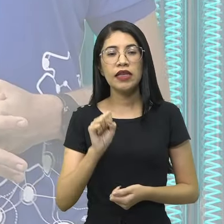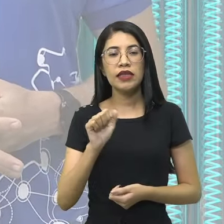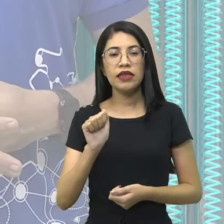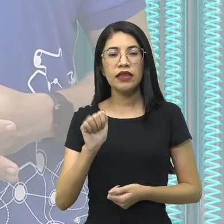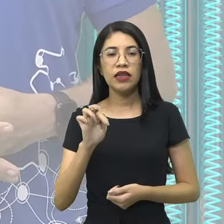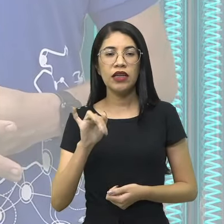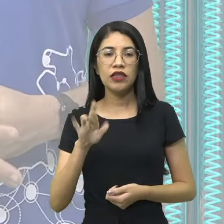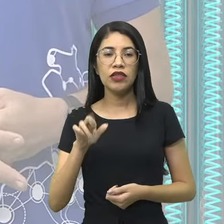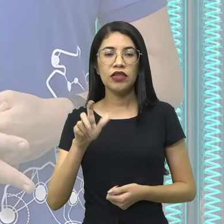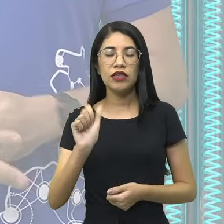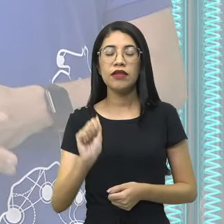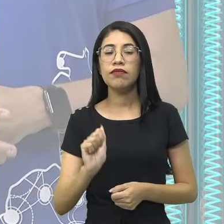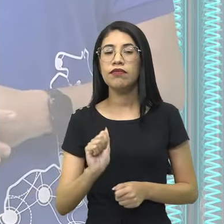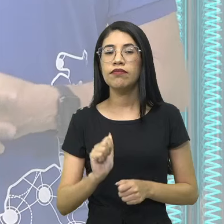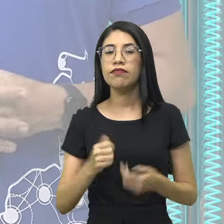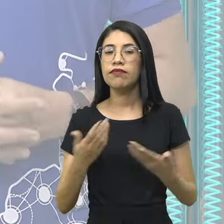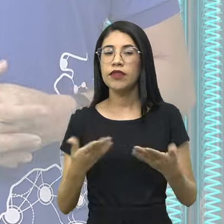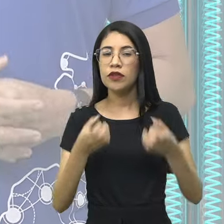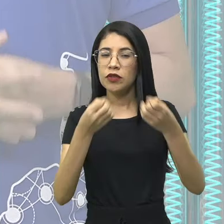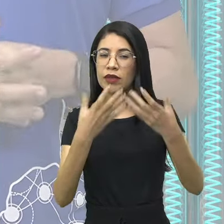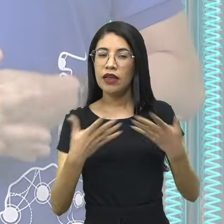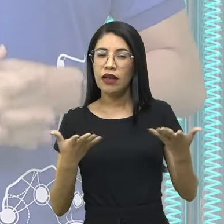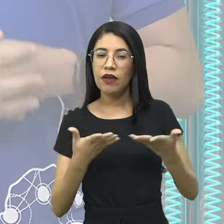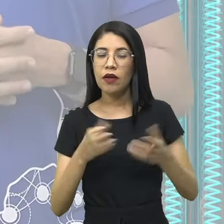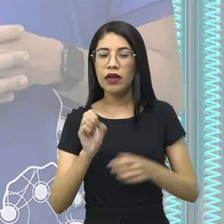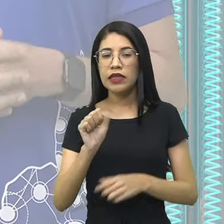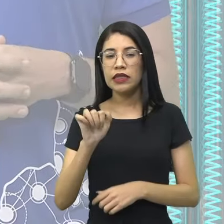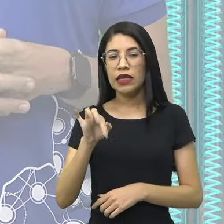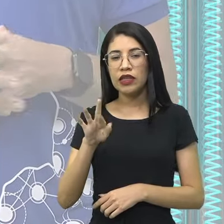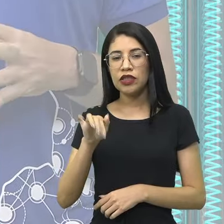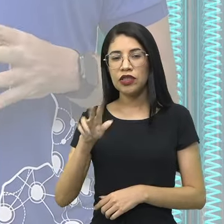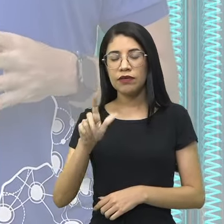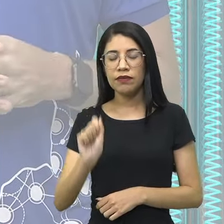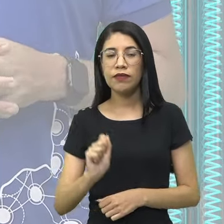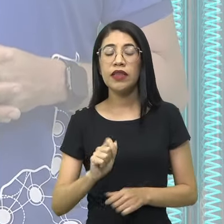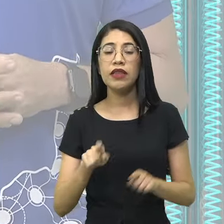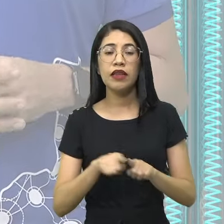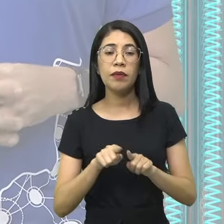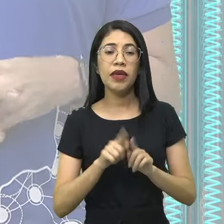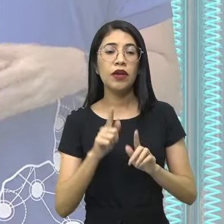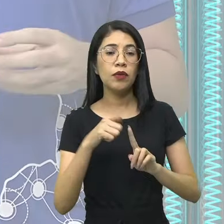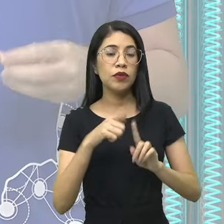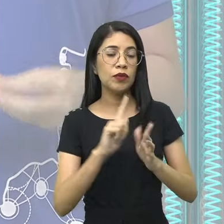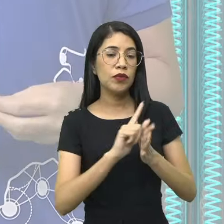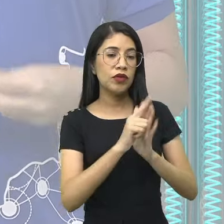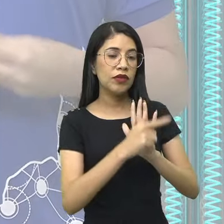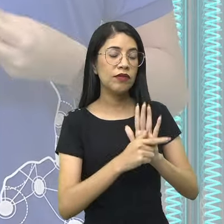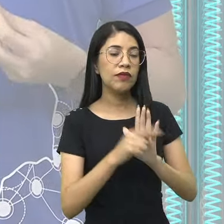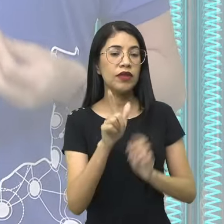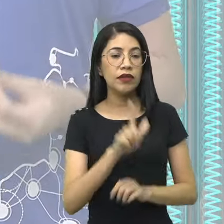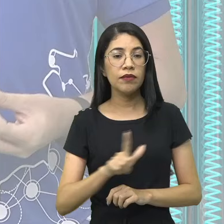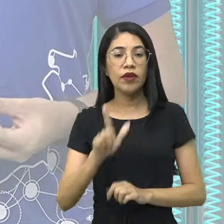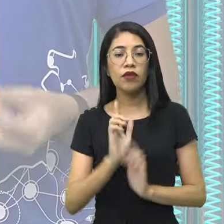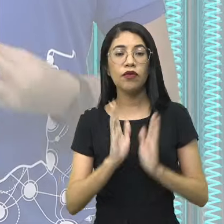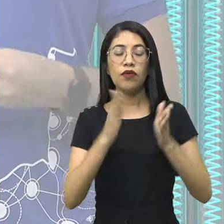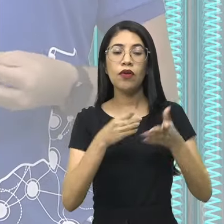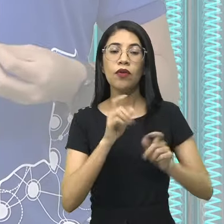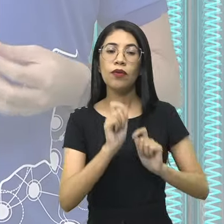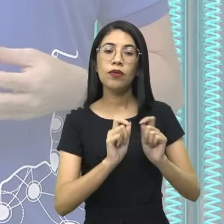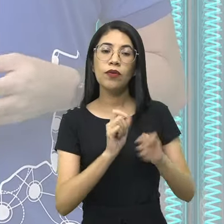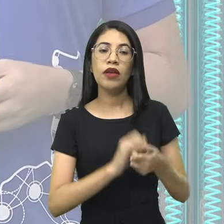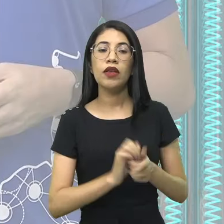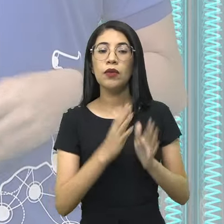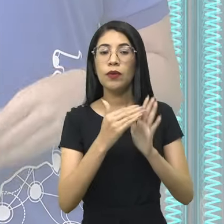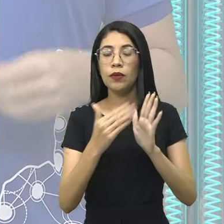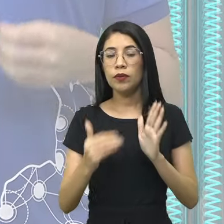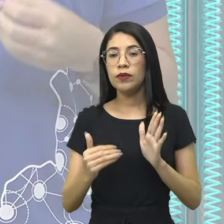né? Vamos falar sobre sátira? Isso mesmo, a sátira é uma forma de gênero literário mais voltada ao estilo